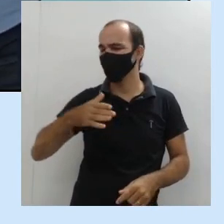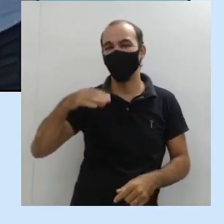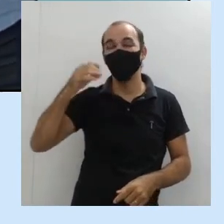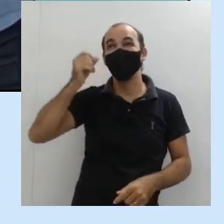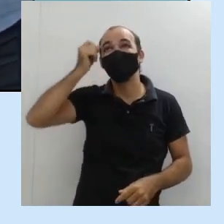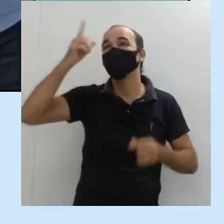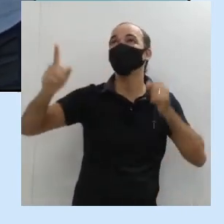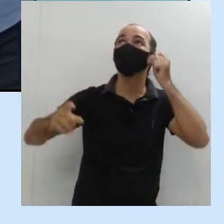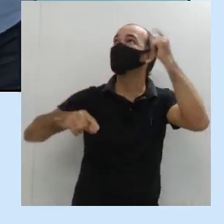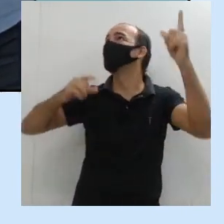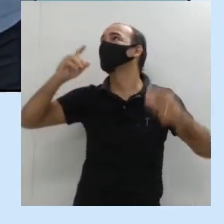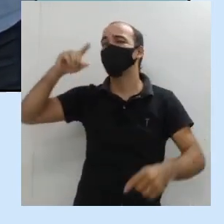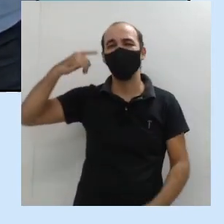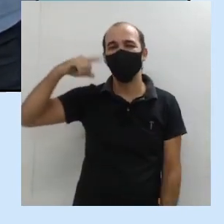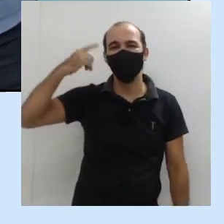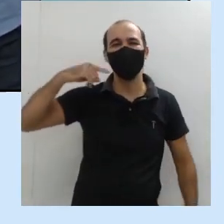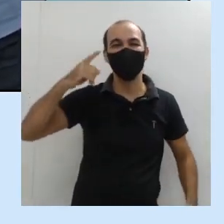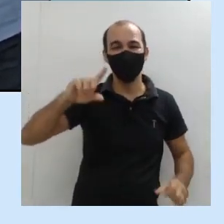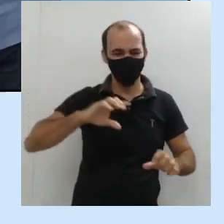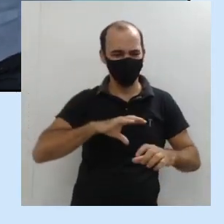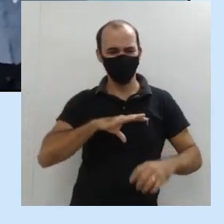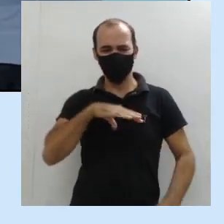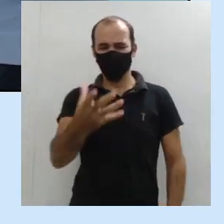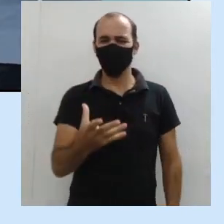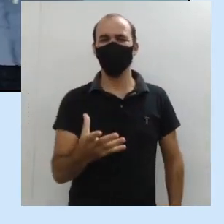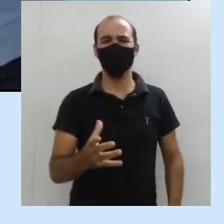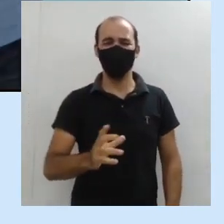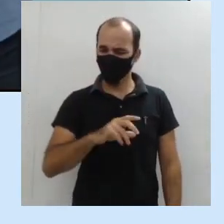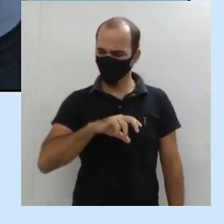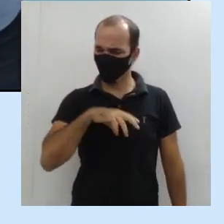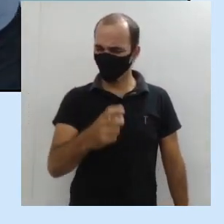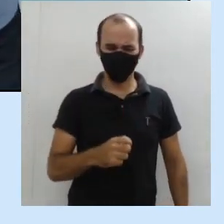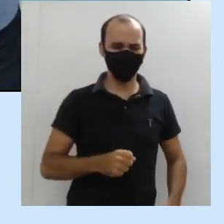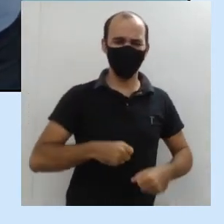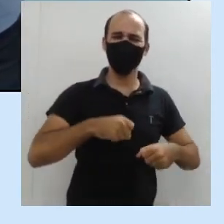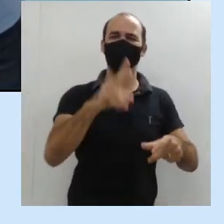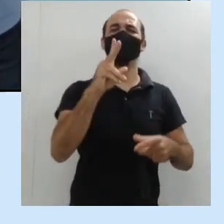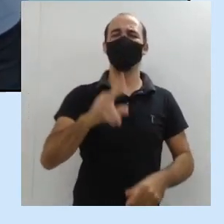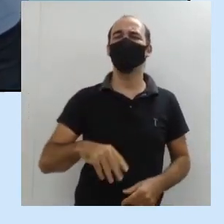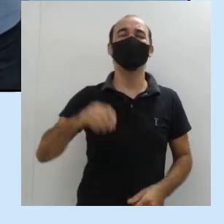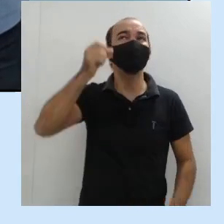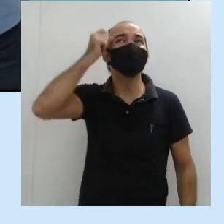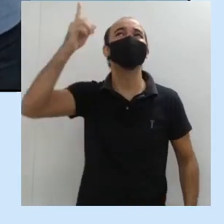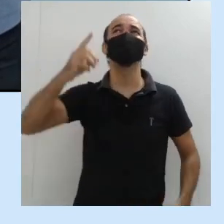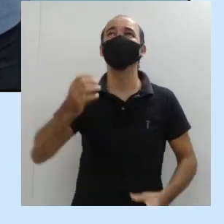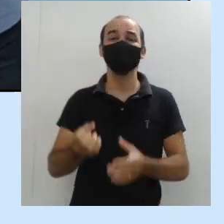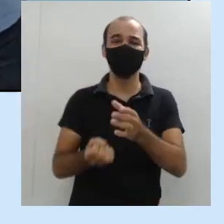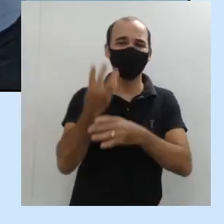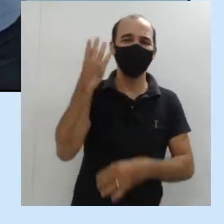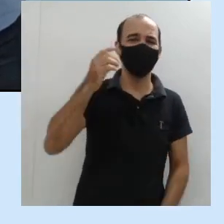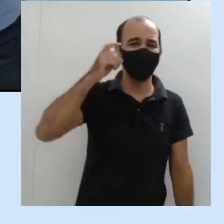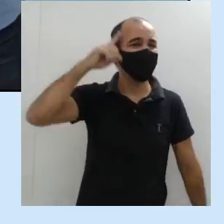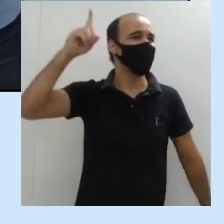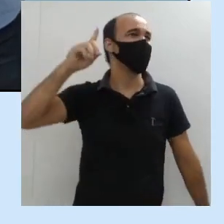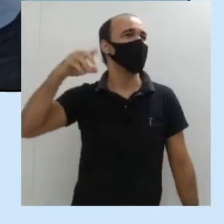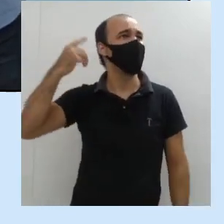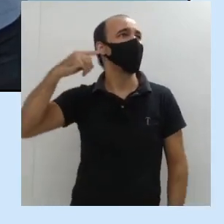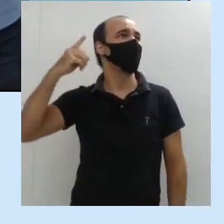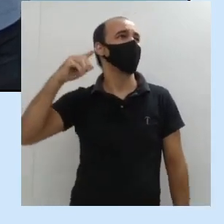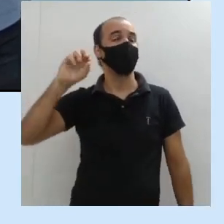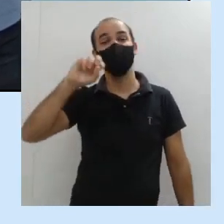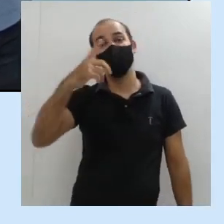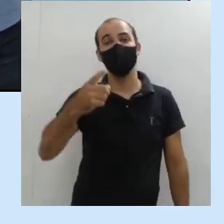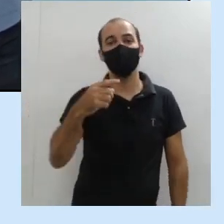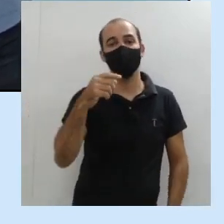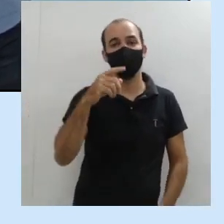porque precisava fazer algo e teve a coragem e foi fazer, ou uma loucura assim que você depois parou e pensou,